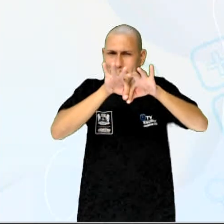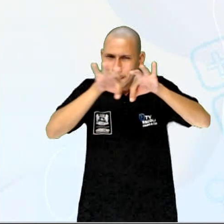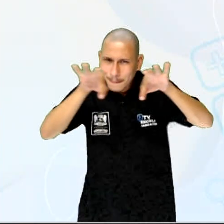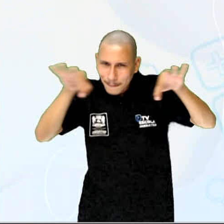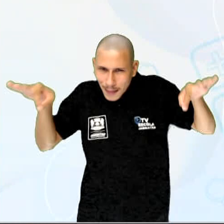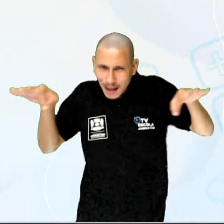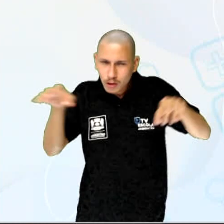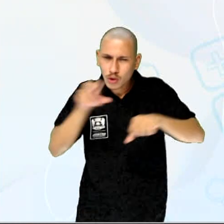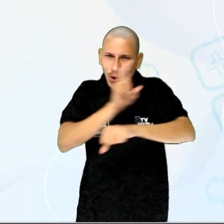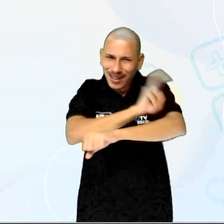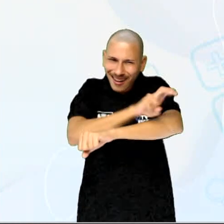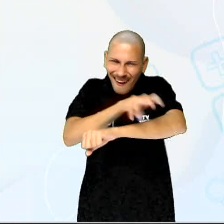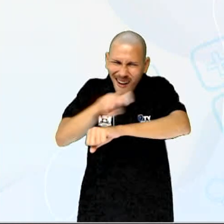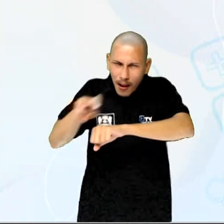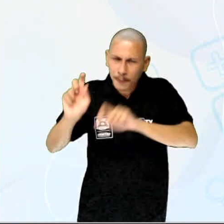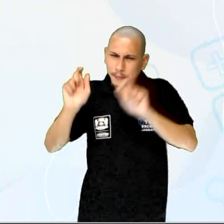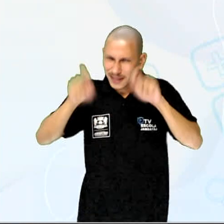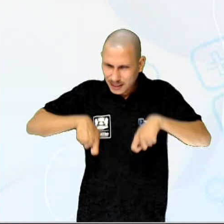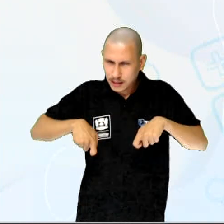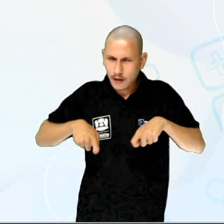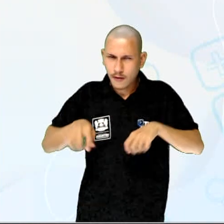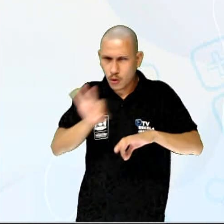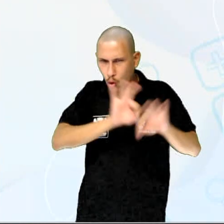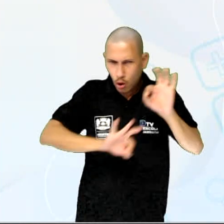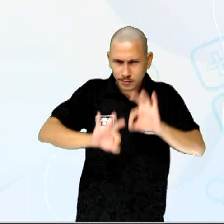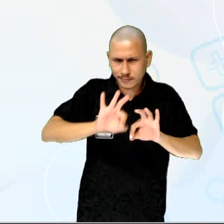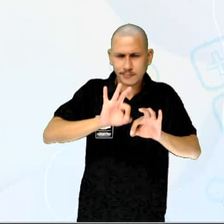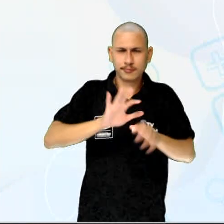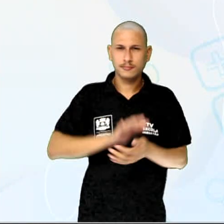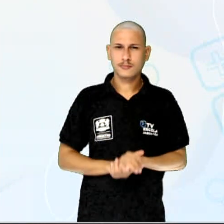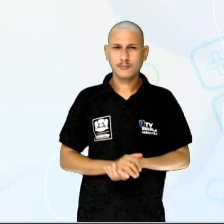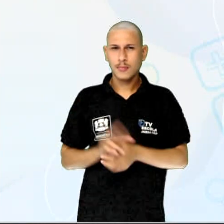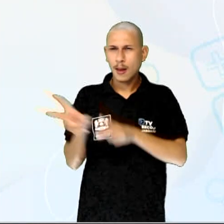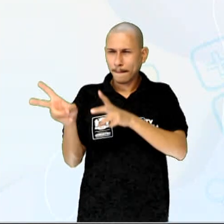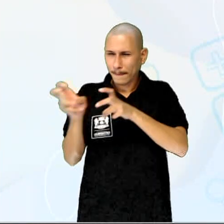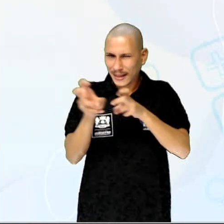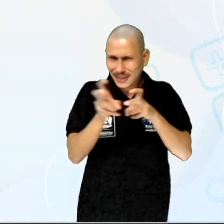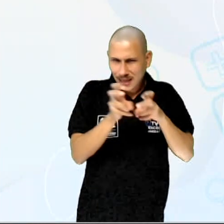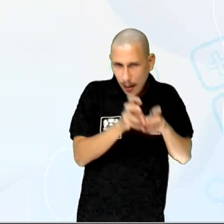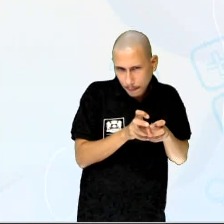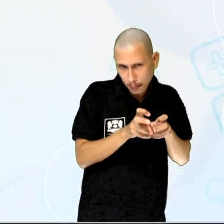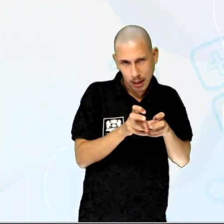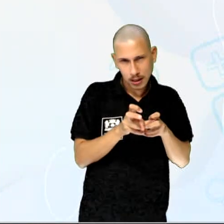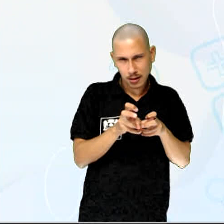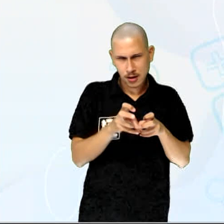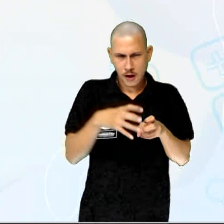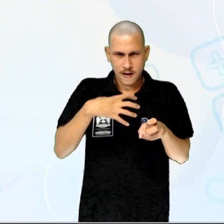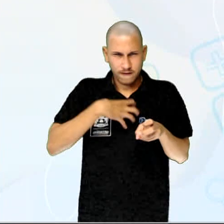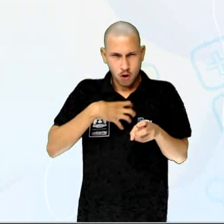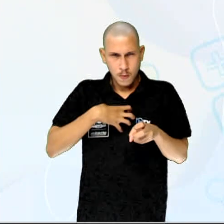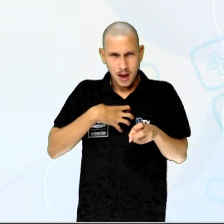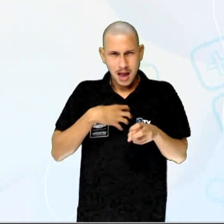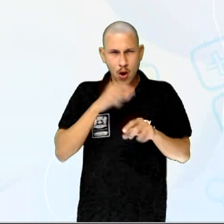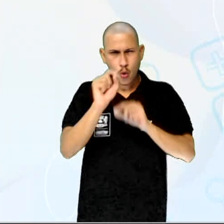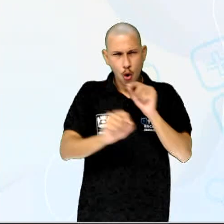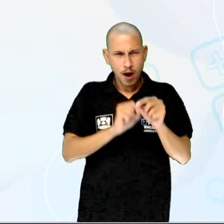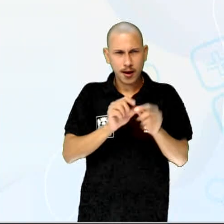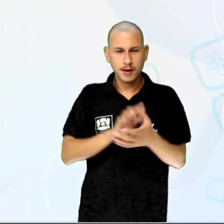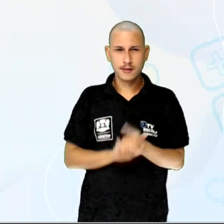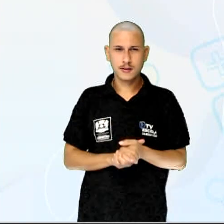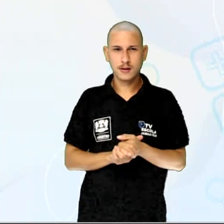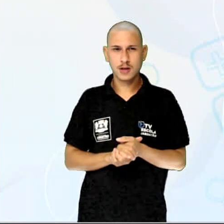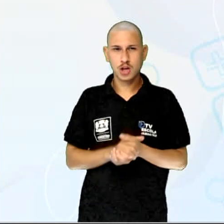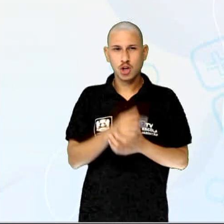precisar colocar, tá certo? E aí a gente vê que as medidas do campo de futebol é 90 metros de comprimento